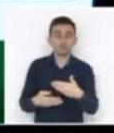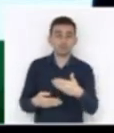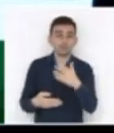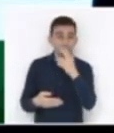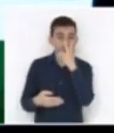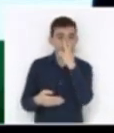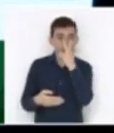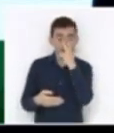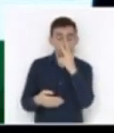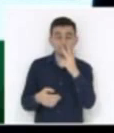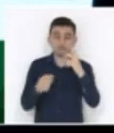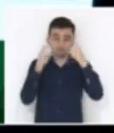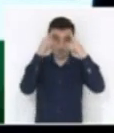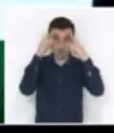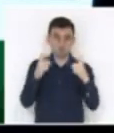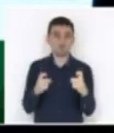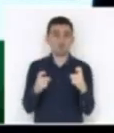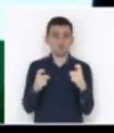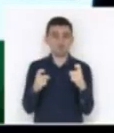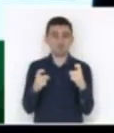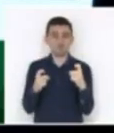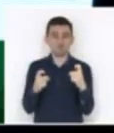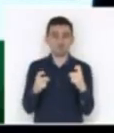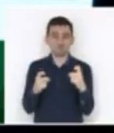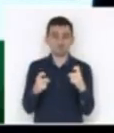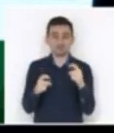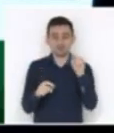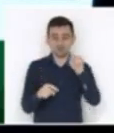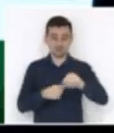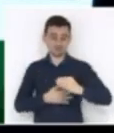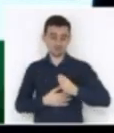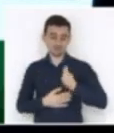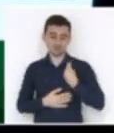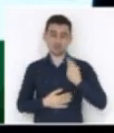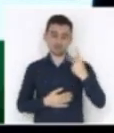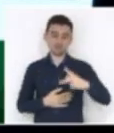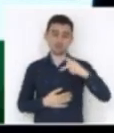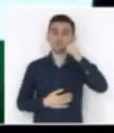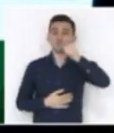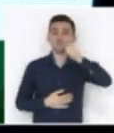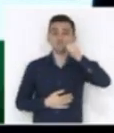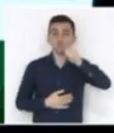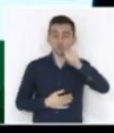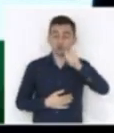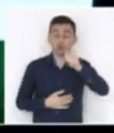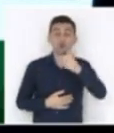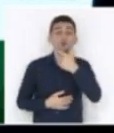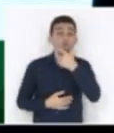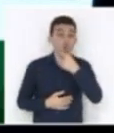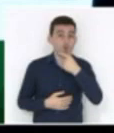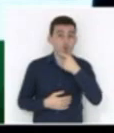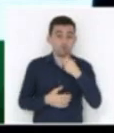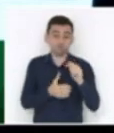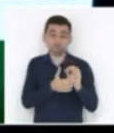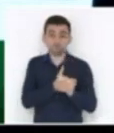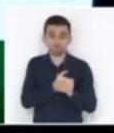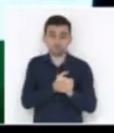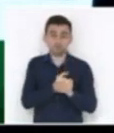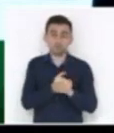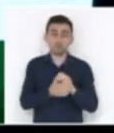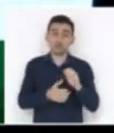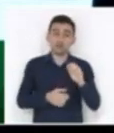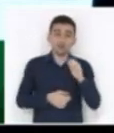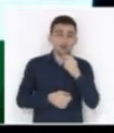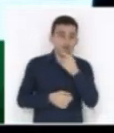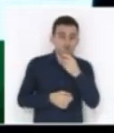da violência vivenciada por mulheres no campo. O marido obriga a esposa